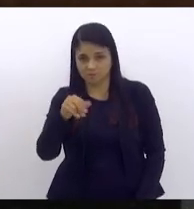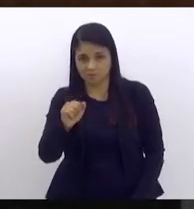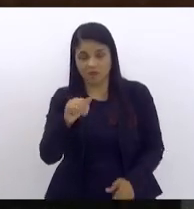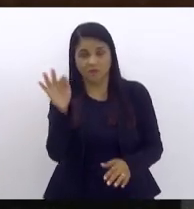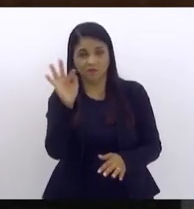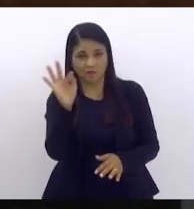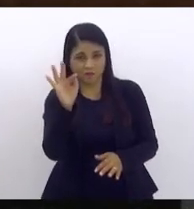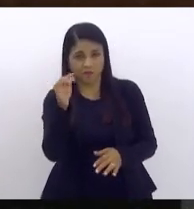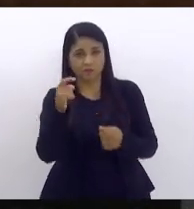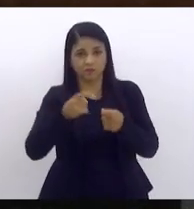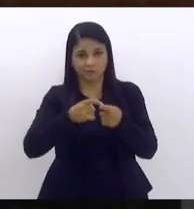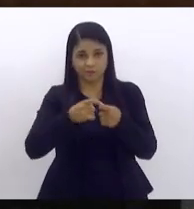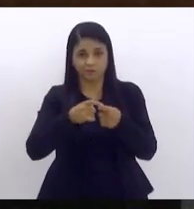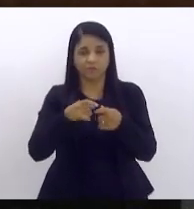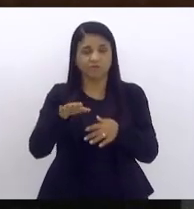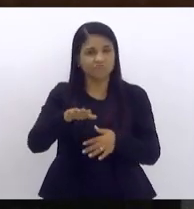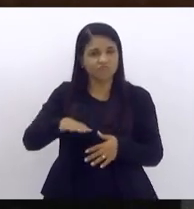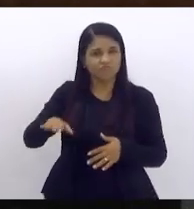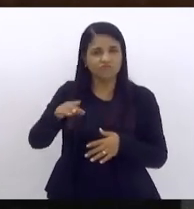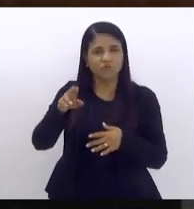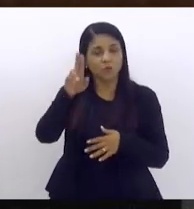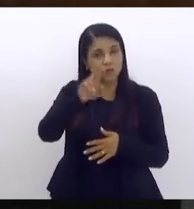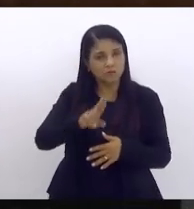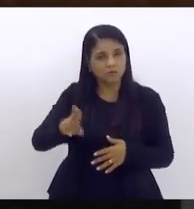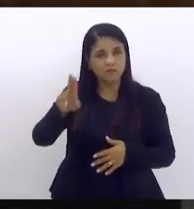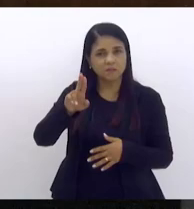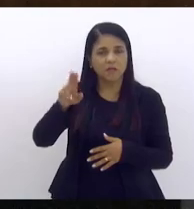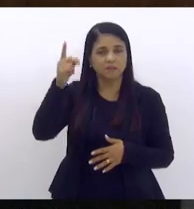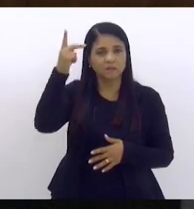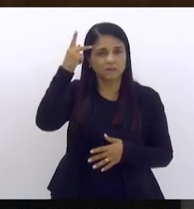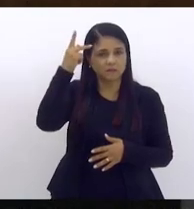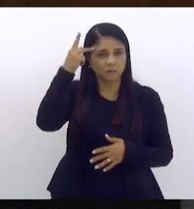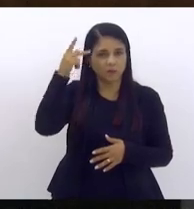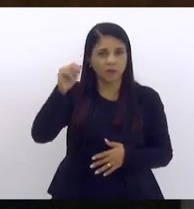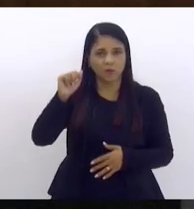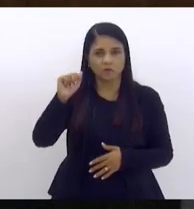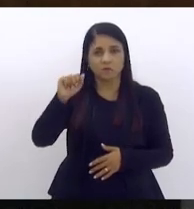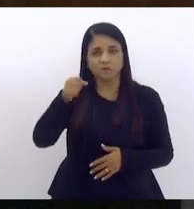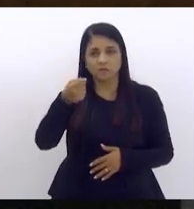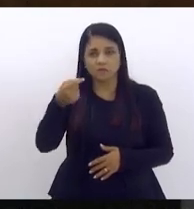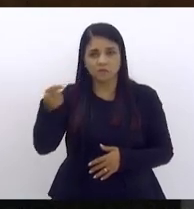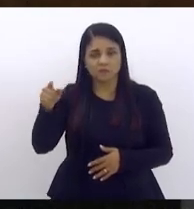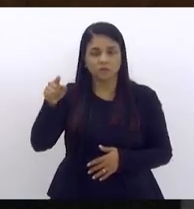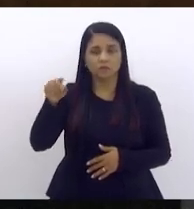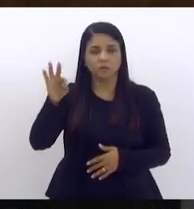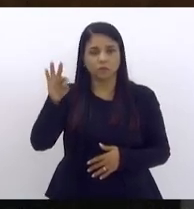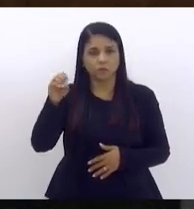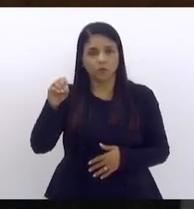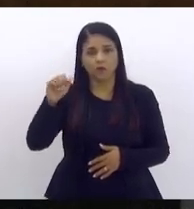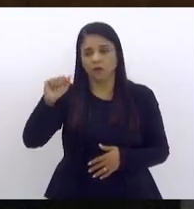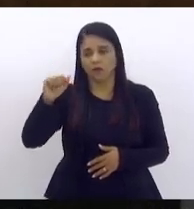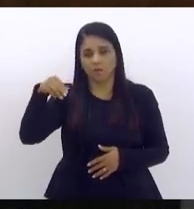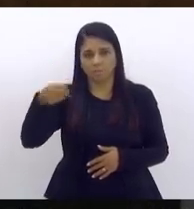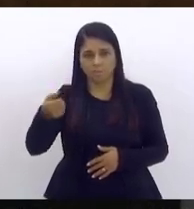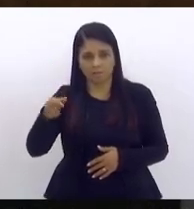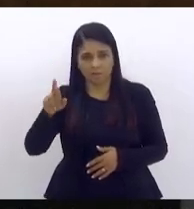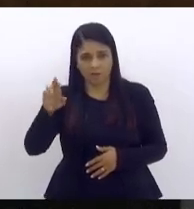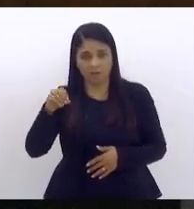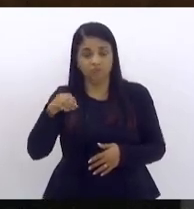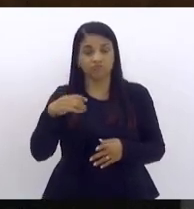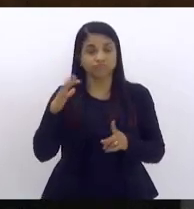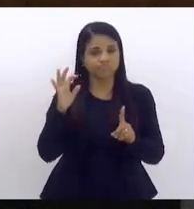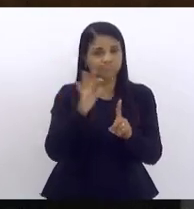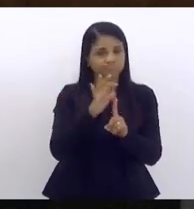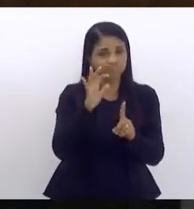da Universidade de Santo Amaro, em São Paulo, se sentiram no direito de importunar sexualmente jovens